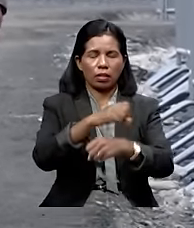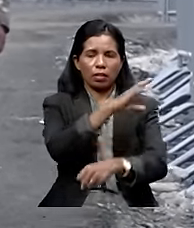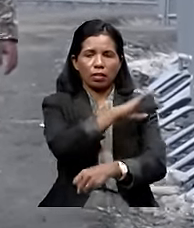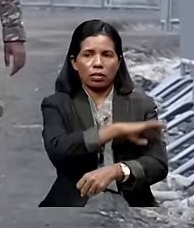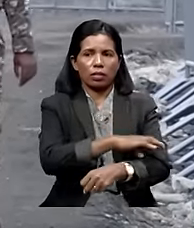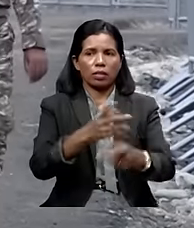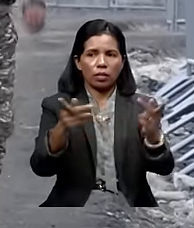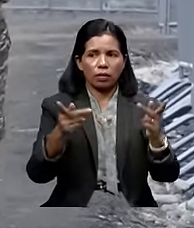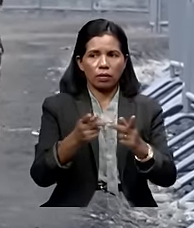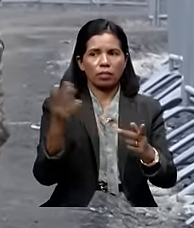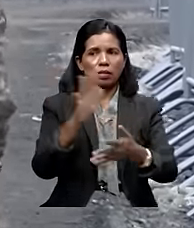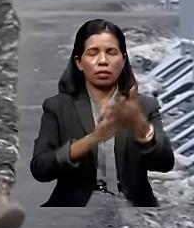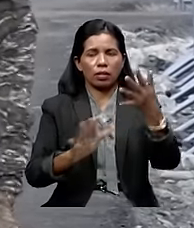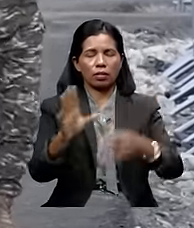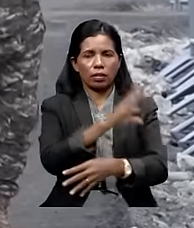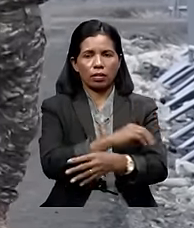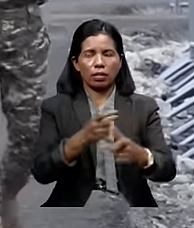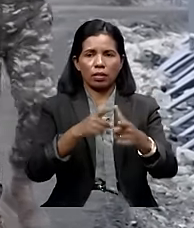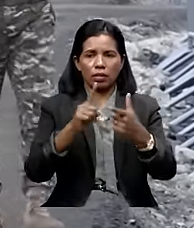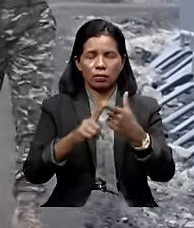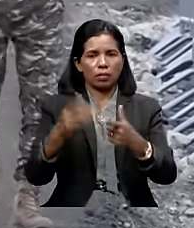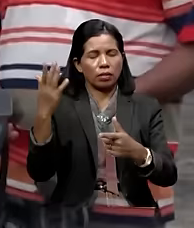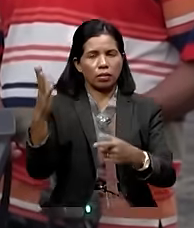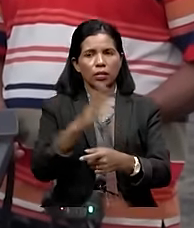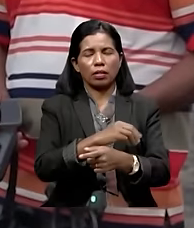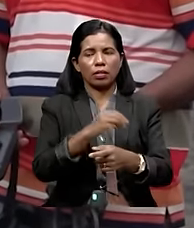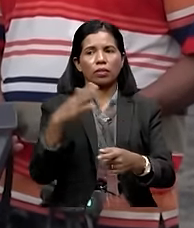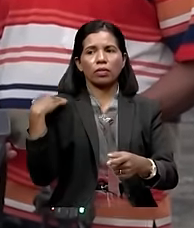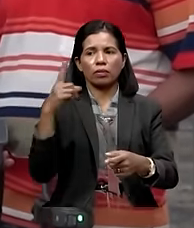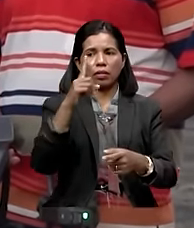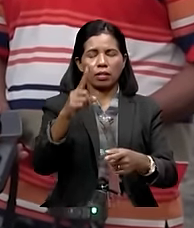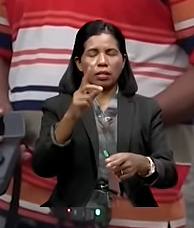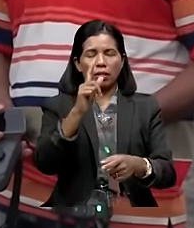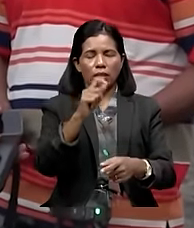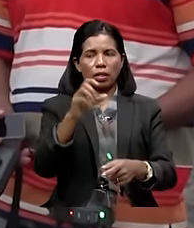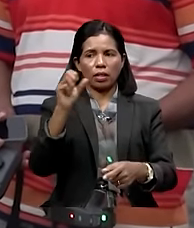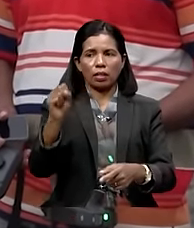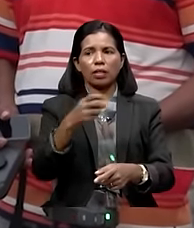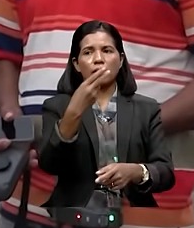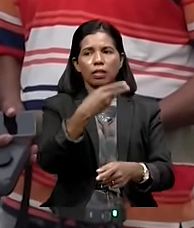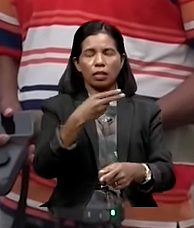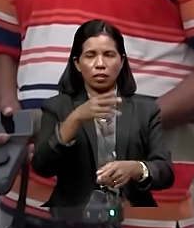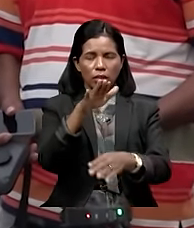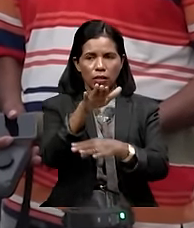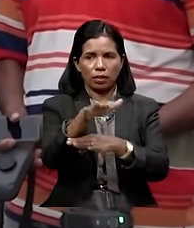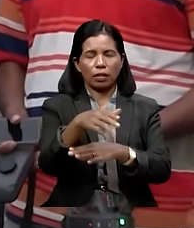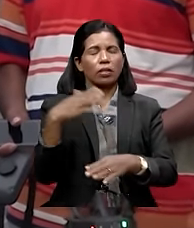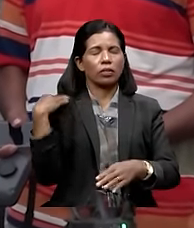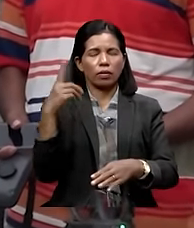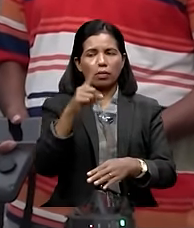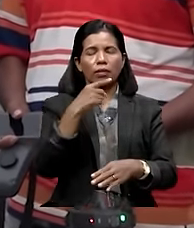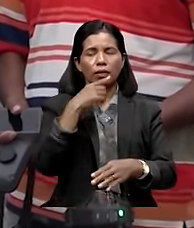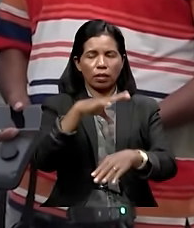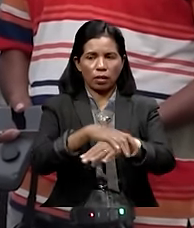a FATIN, na celebração Santa Missa Tacitolo, detém jovem Ida Inicial de ESI e a quinta-feira Lorai. Jovem de ESI nem